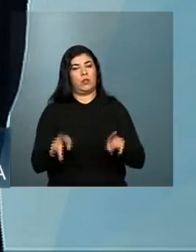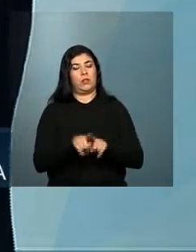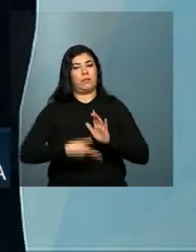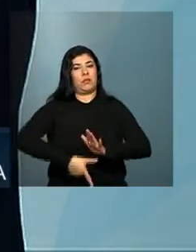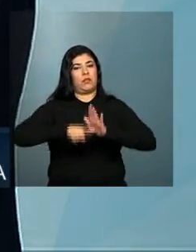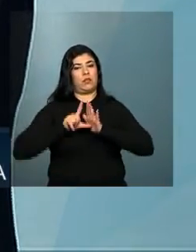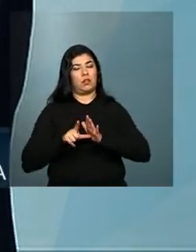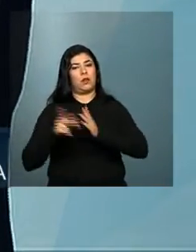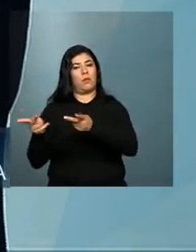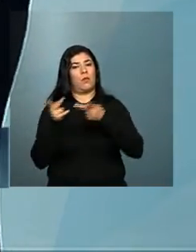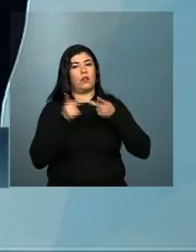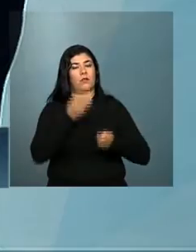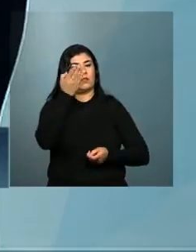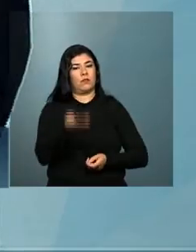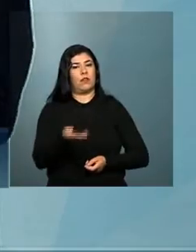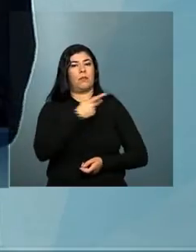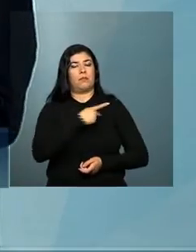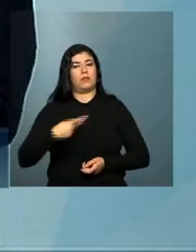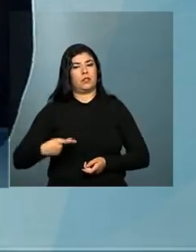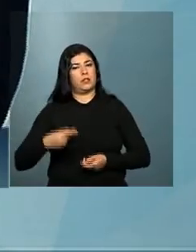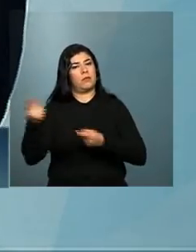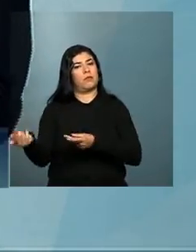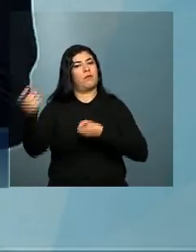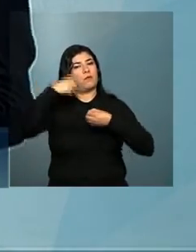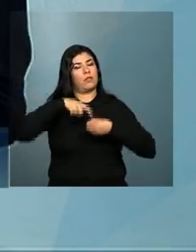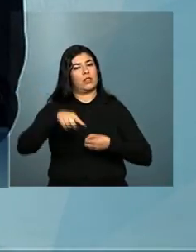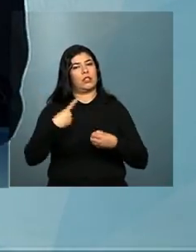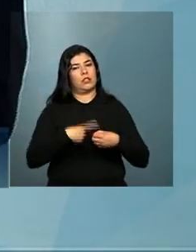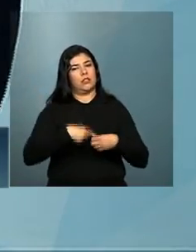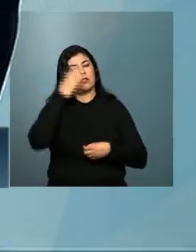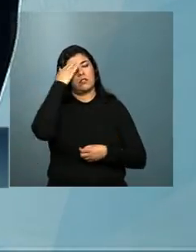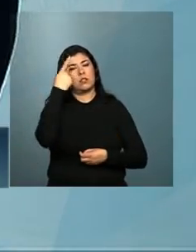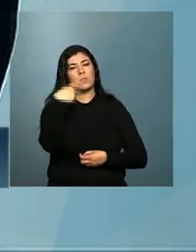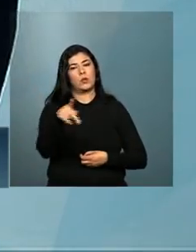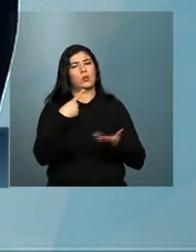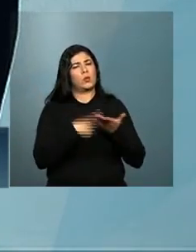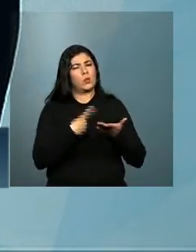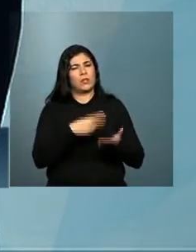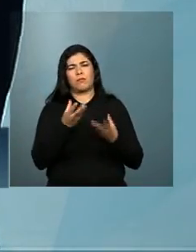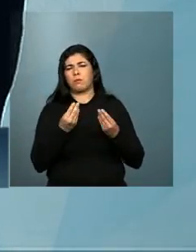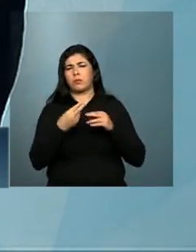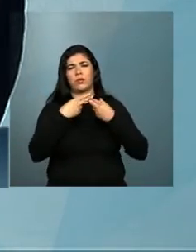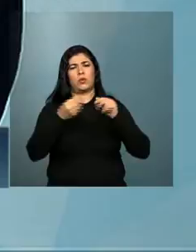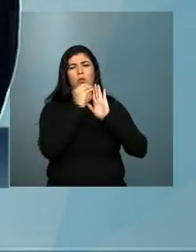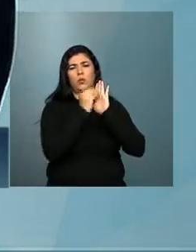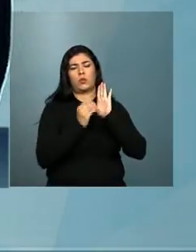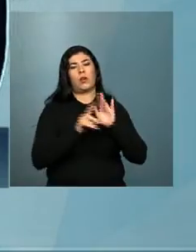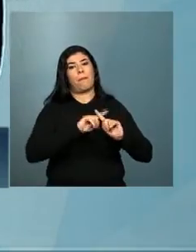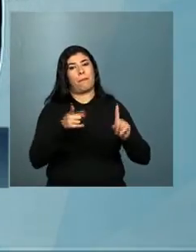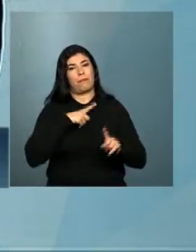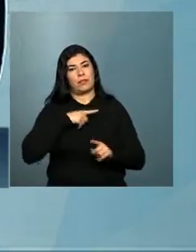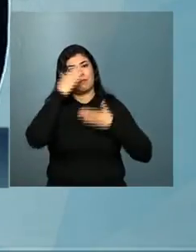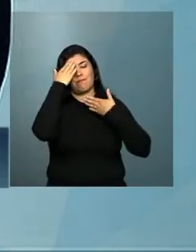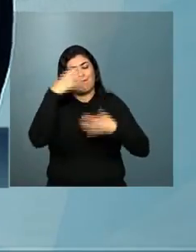à Vossa Excelência para comparecer à Feira de Santana. Sei que a agenda de Vossa Excelência é muito grande, mas será uma grande